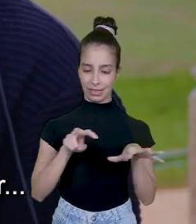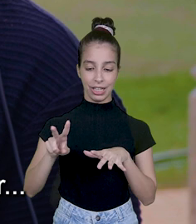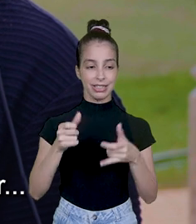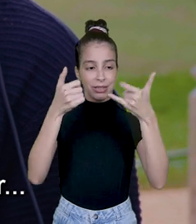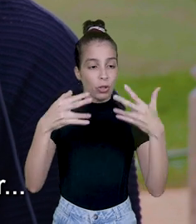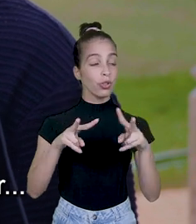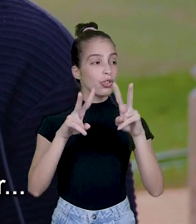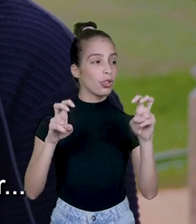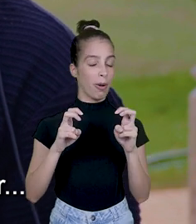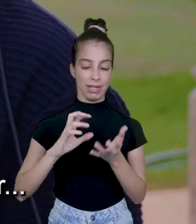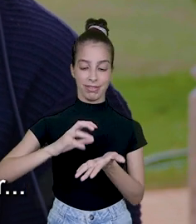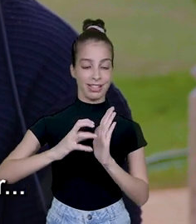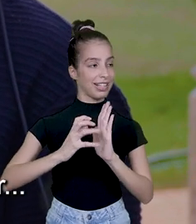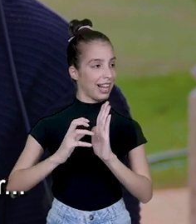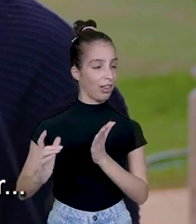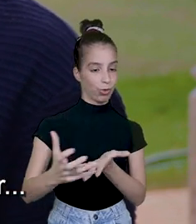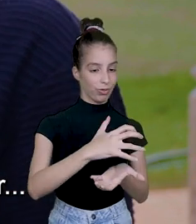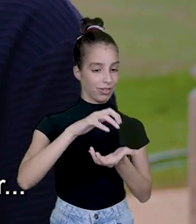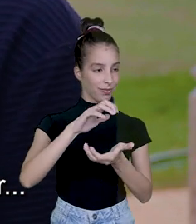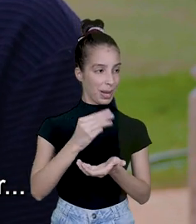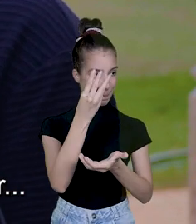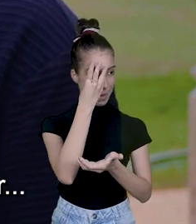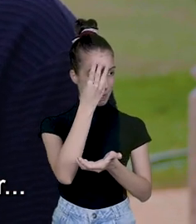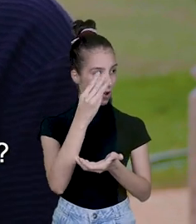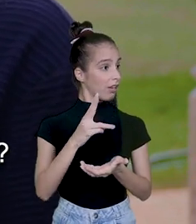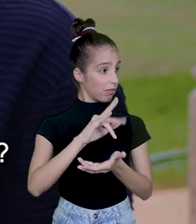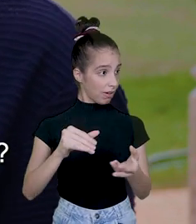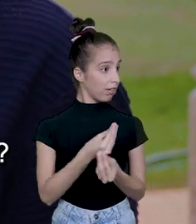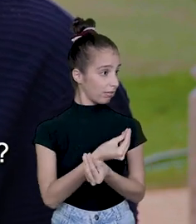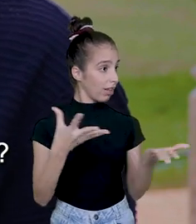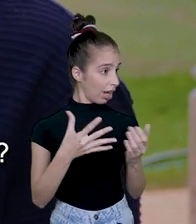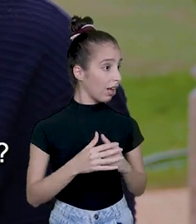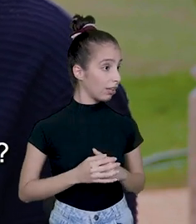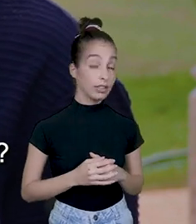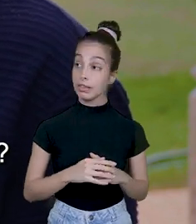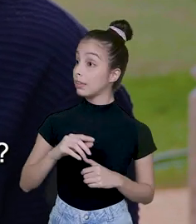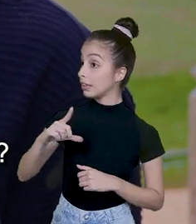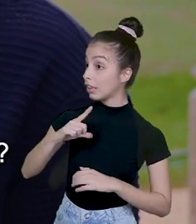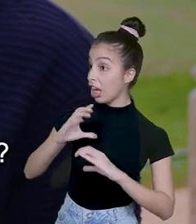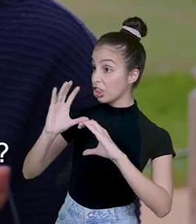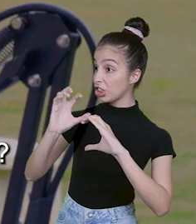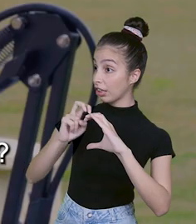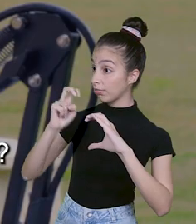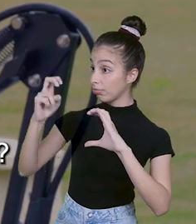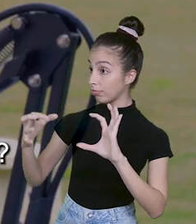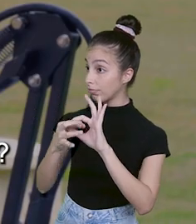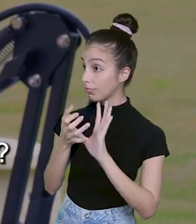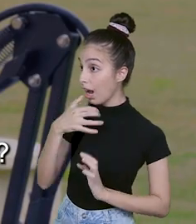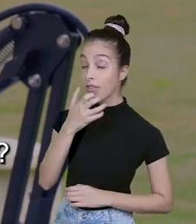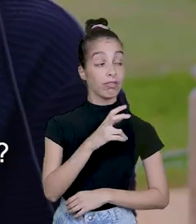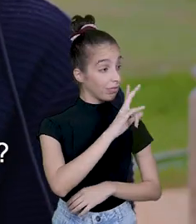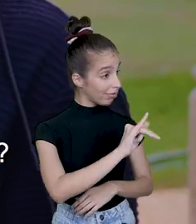isso wwdc se eu não me engano falando que tudo vai ser já vai ter um chat GPT integrado gratuitamente ol isso Olha isso não é